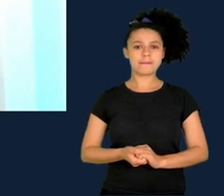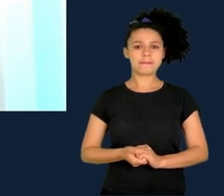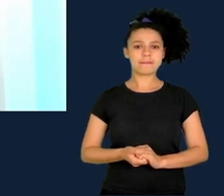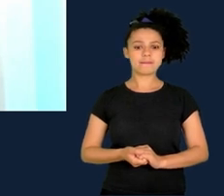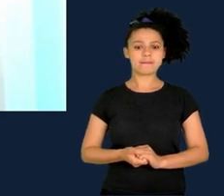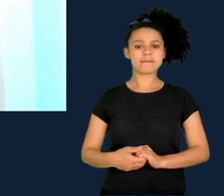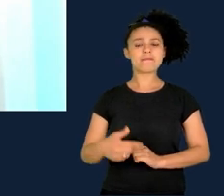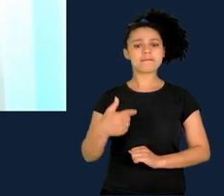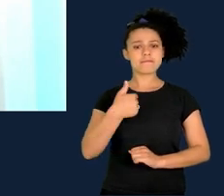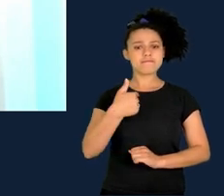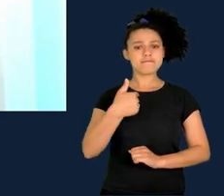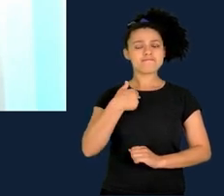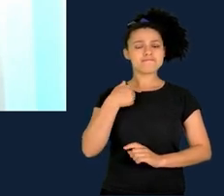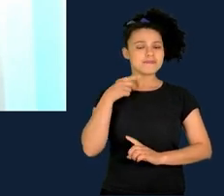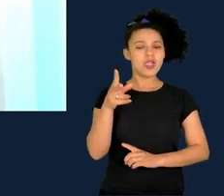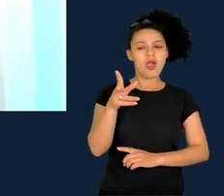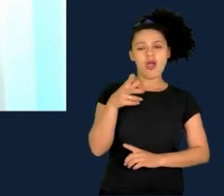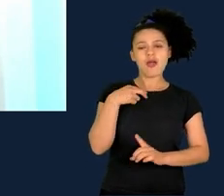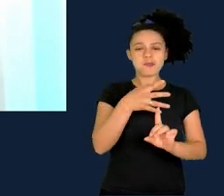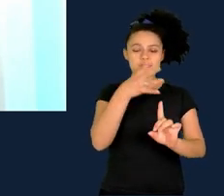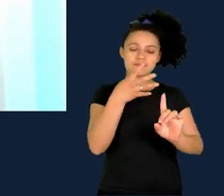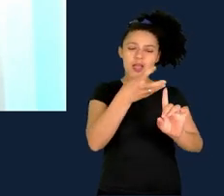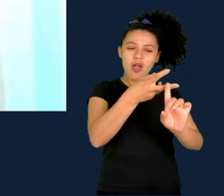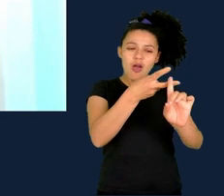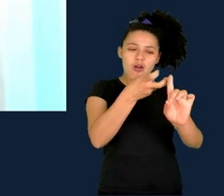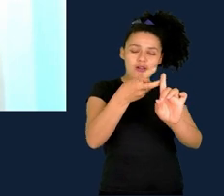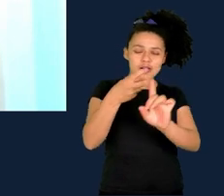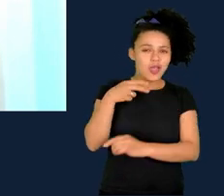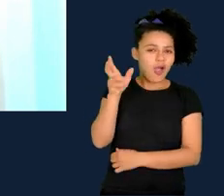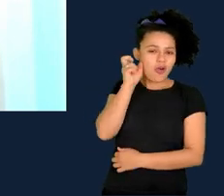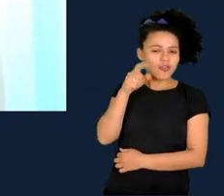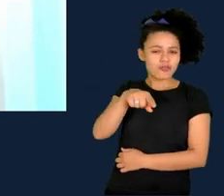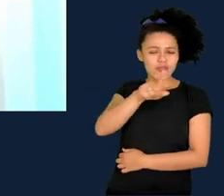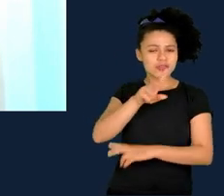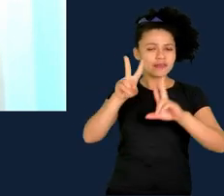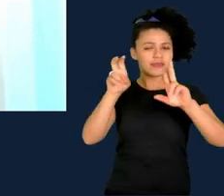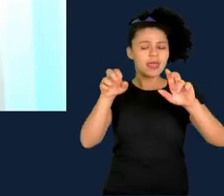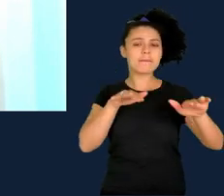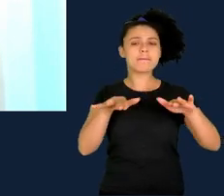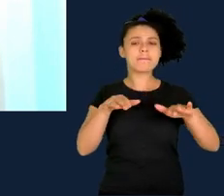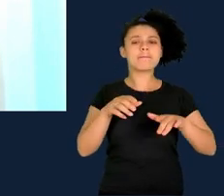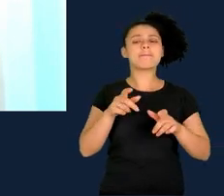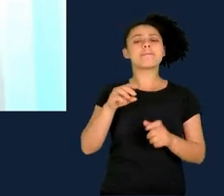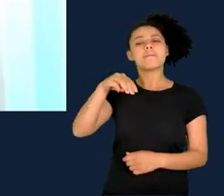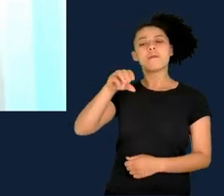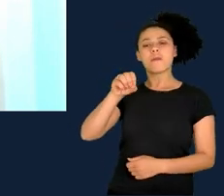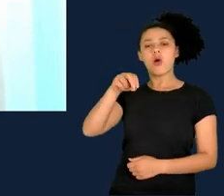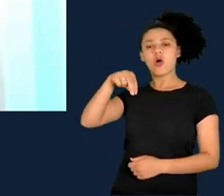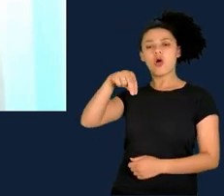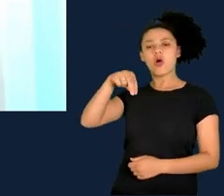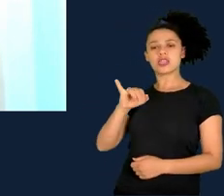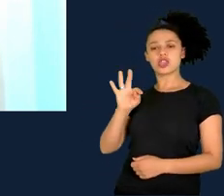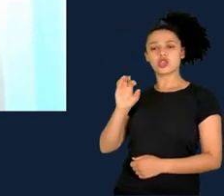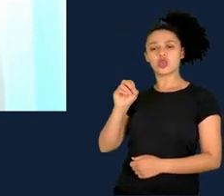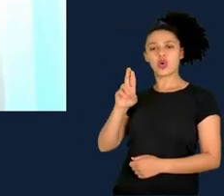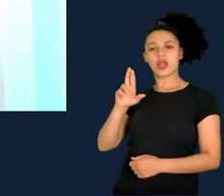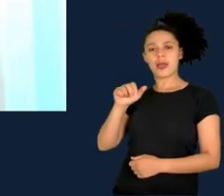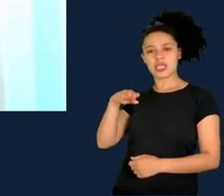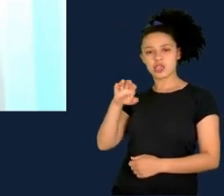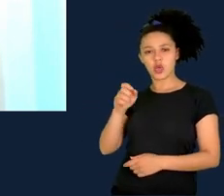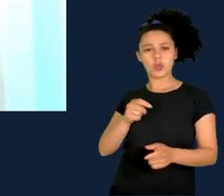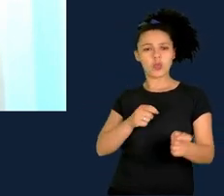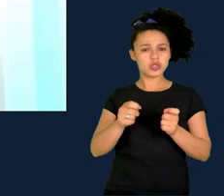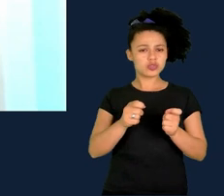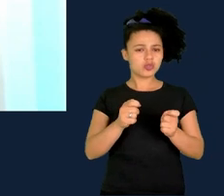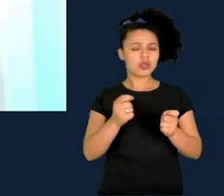Eu fiquei inspirado ouvindo vocês sobre a questão do monitoramento, né? E ligar a questão do monitoramento com a transparência. Por que